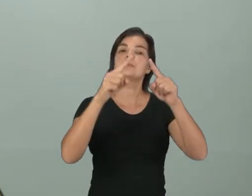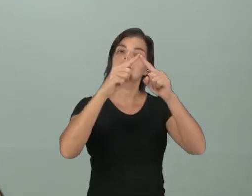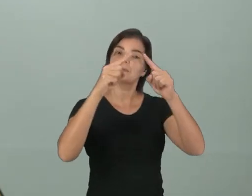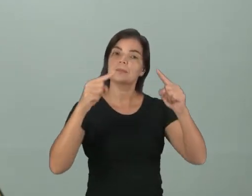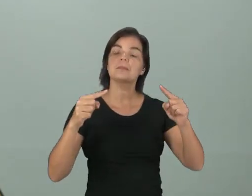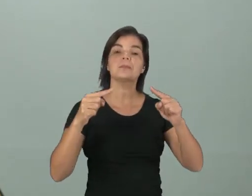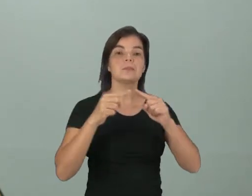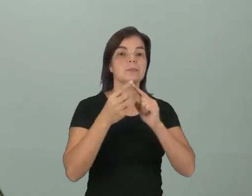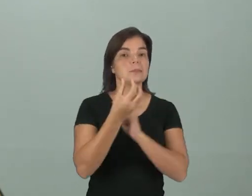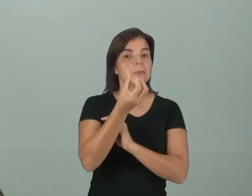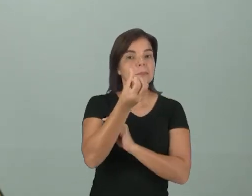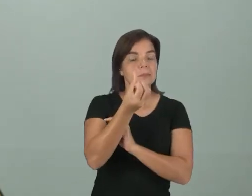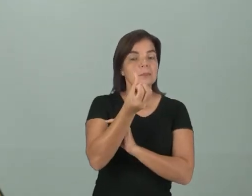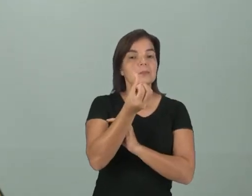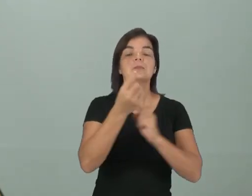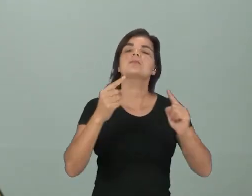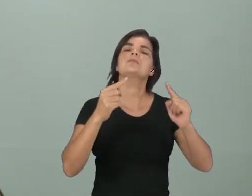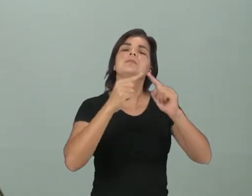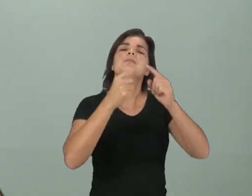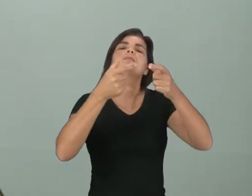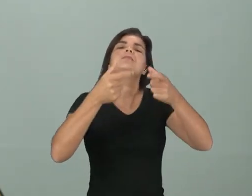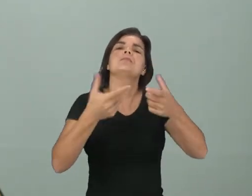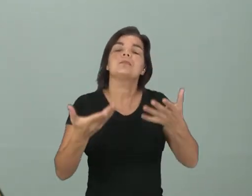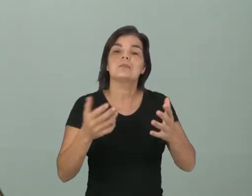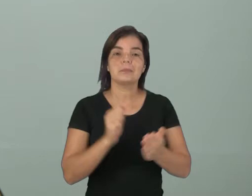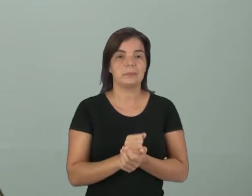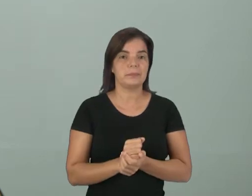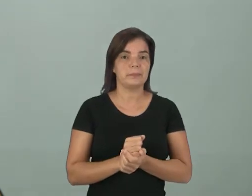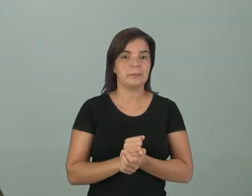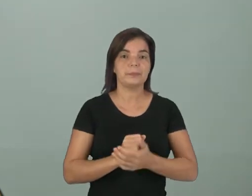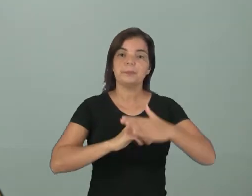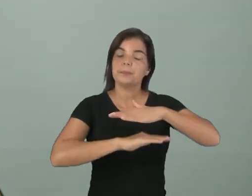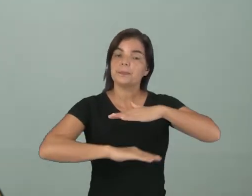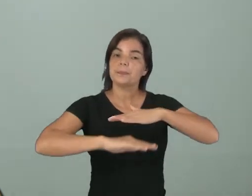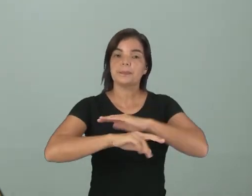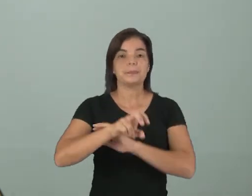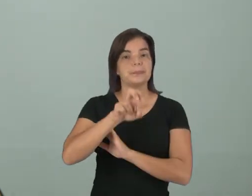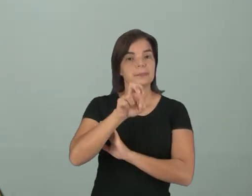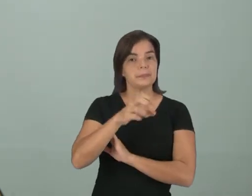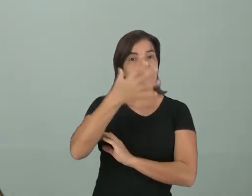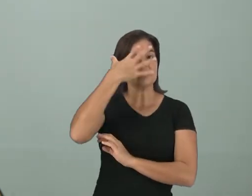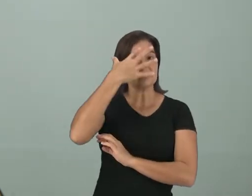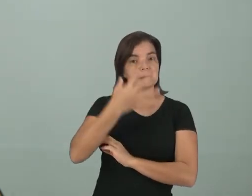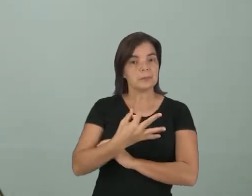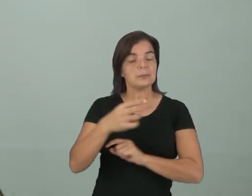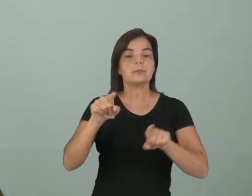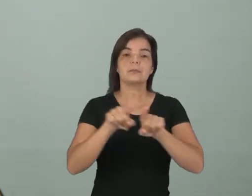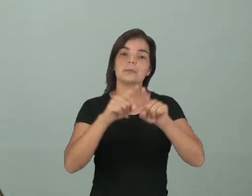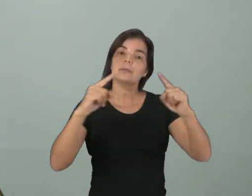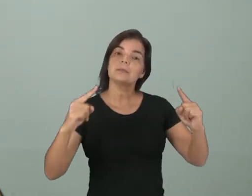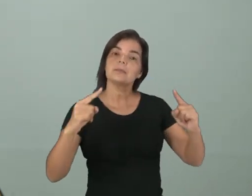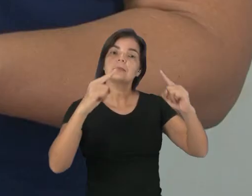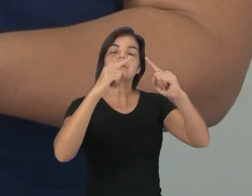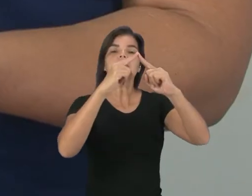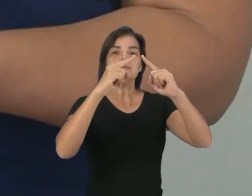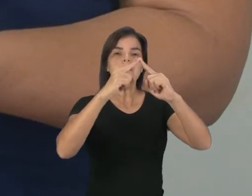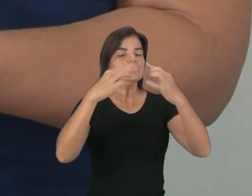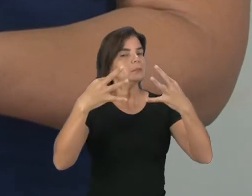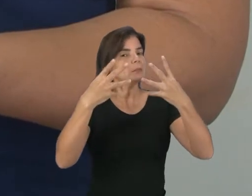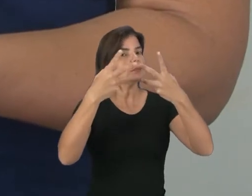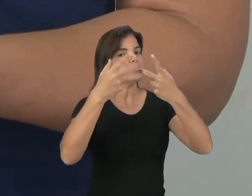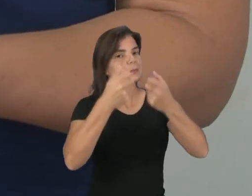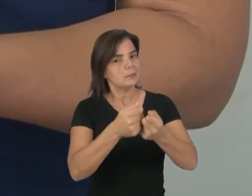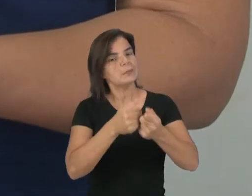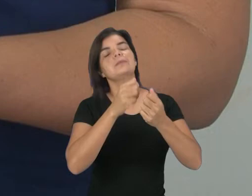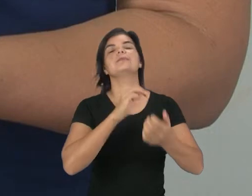tem 6 vértices. E onde está o outro vértice? Na base nós temos 5 e o outro é justamente o ponto de encontro de todas